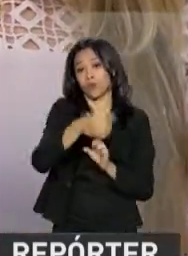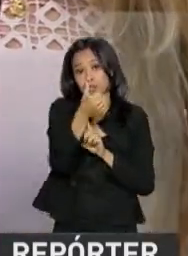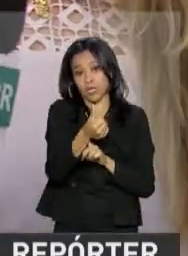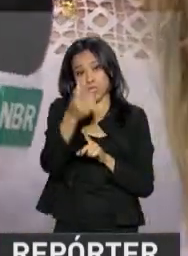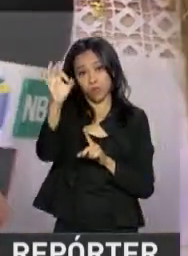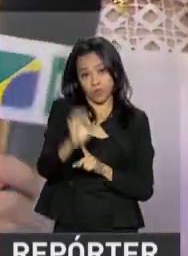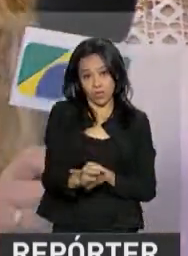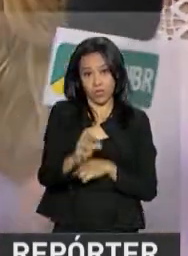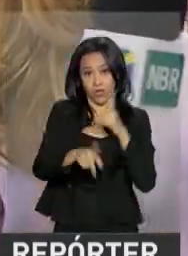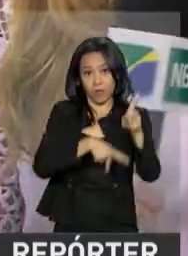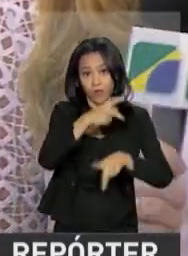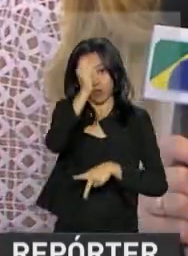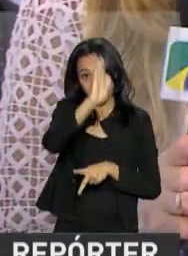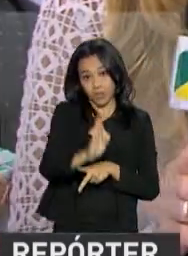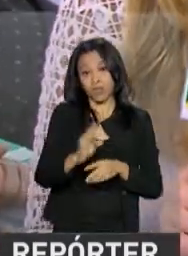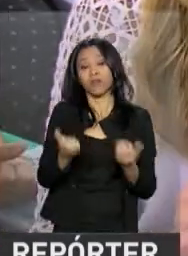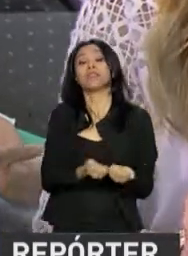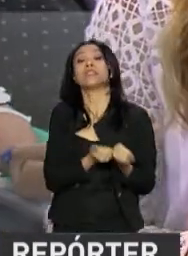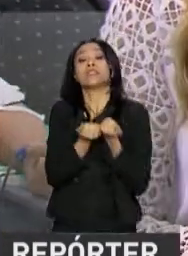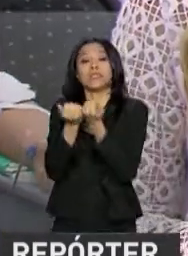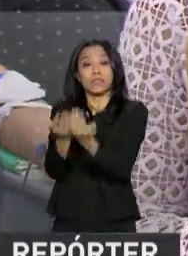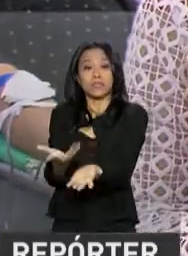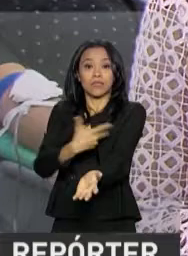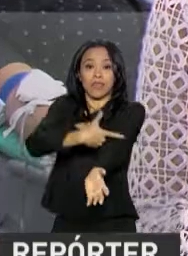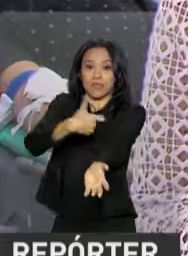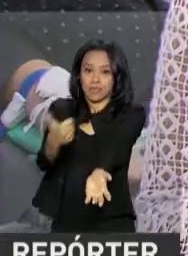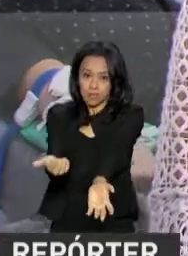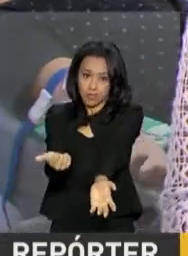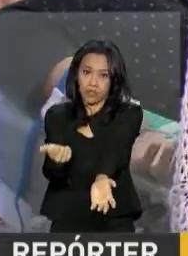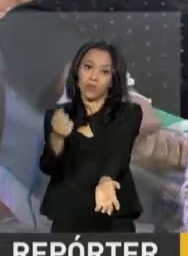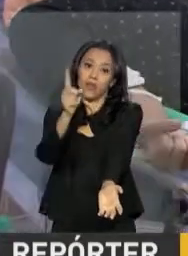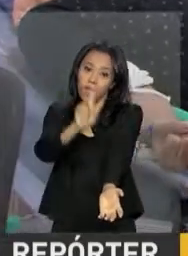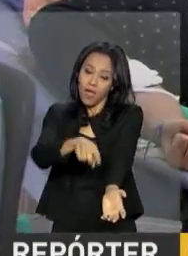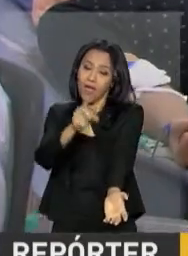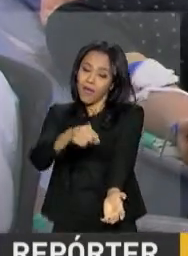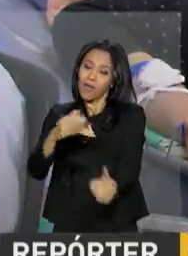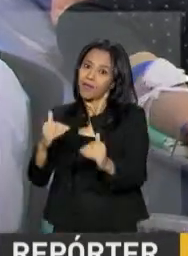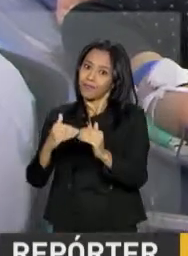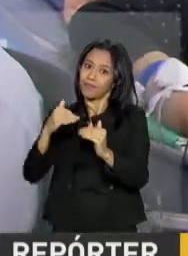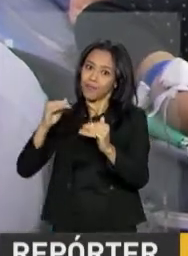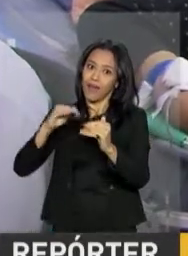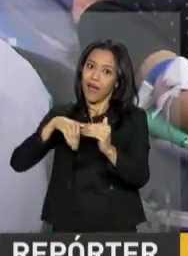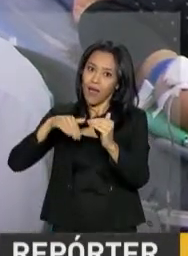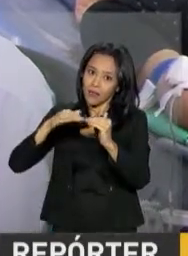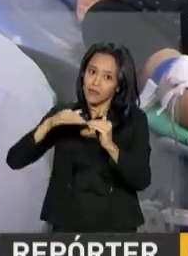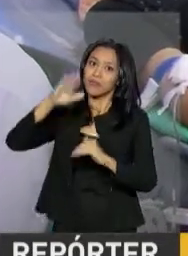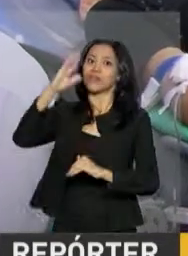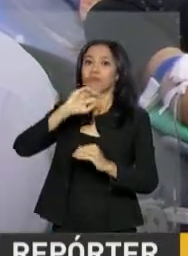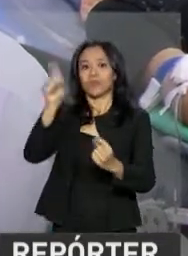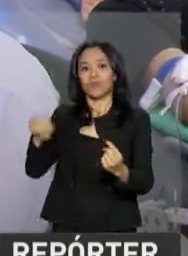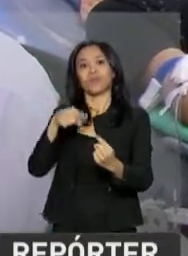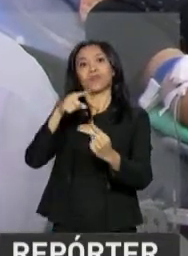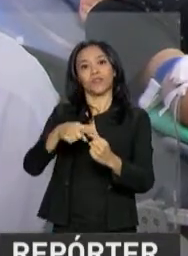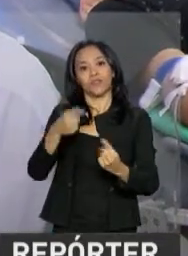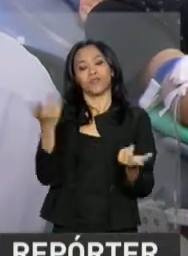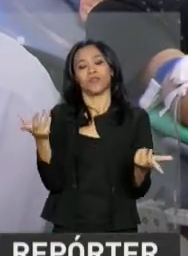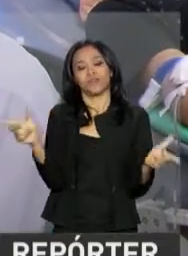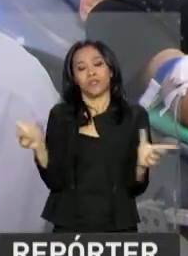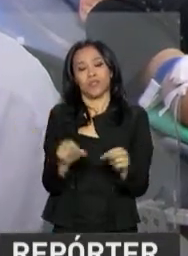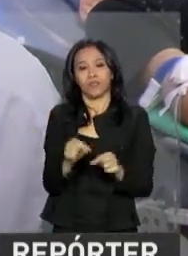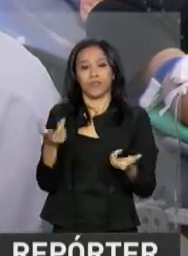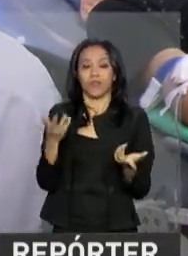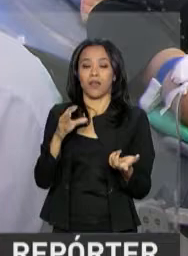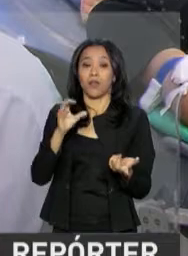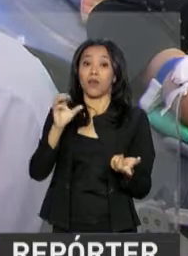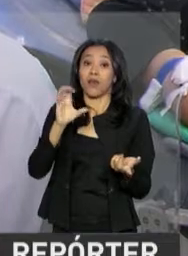população brasileira é doadora de sangue percentual maior do que o recomendado pela organização mundial da saúde o país é referência na